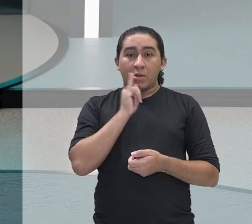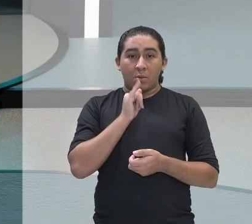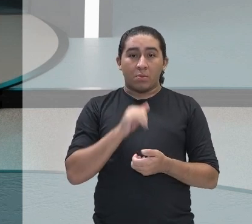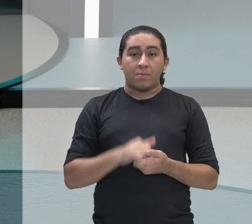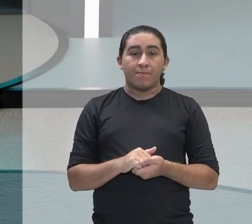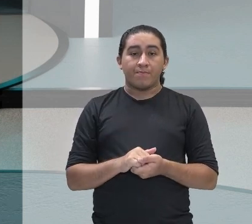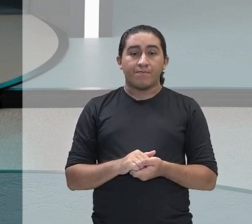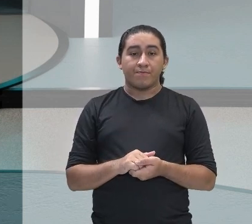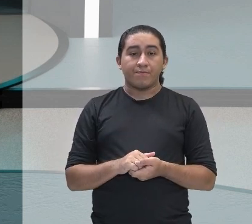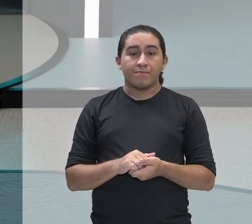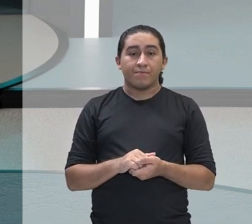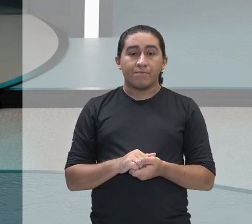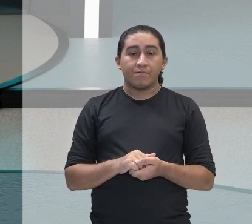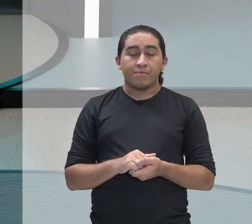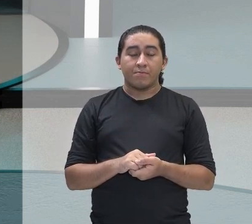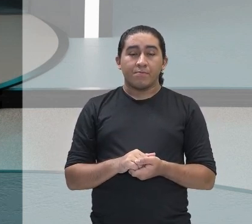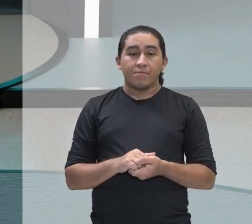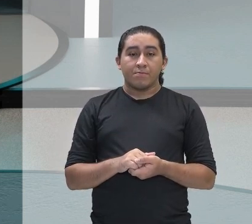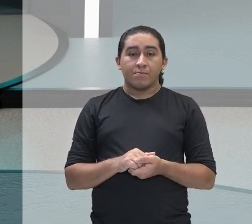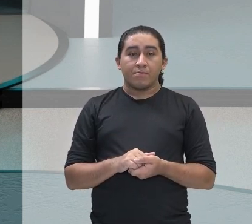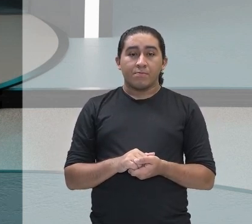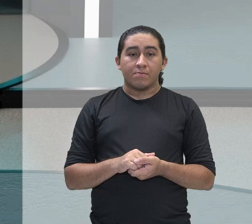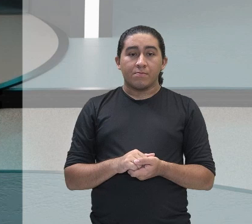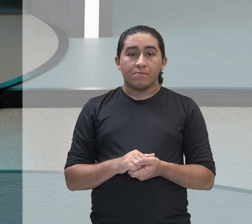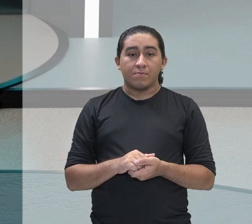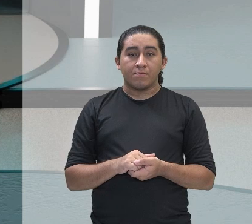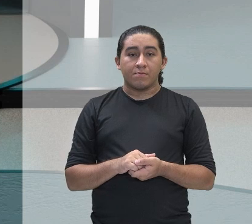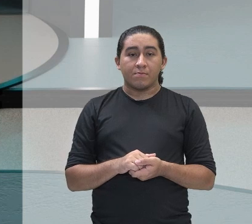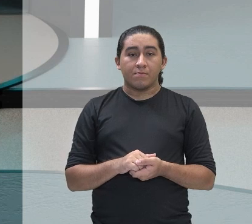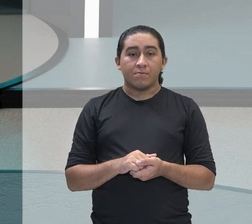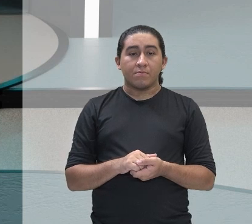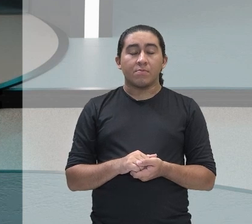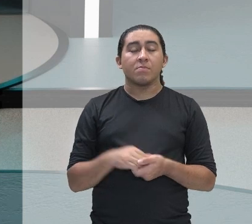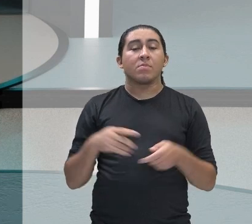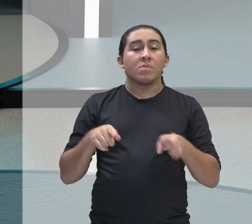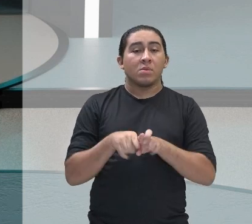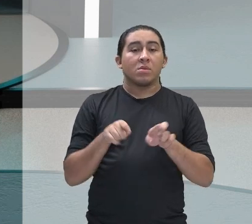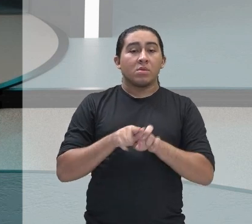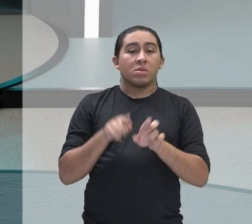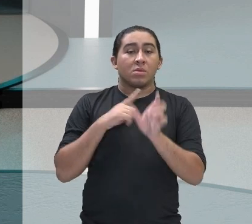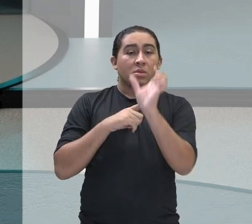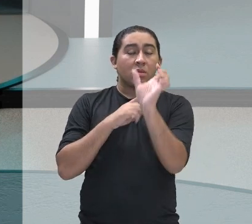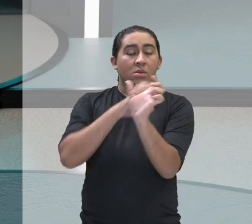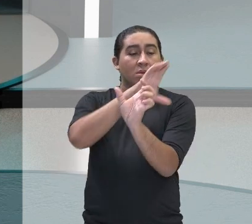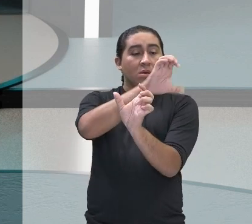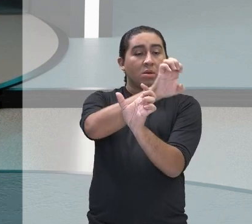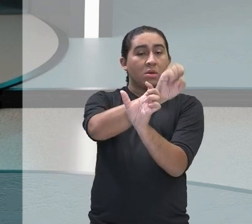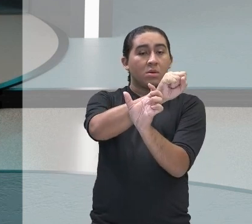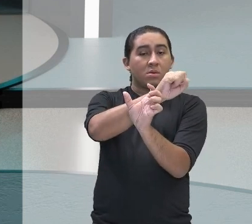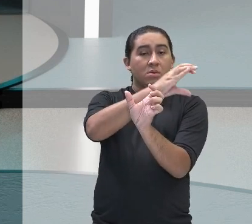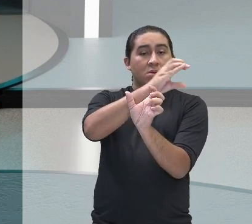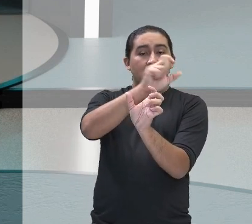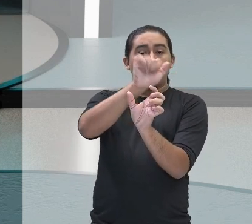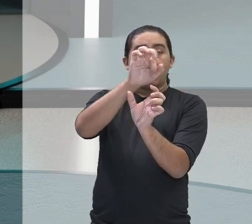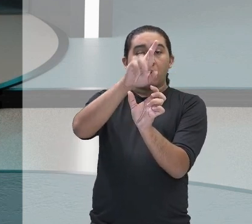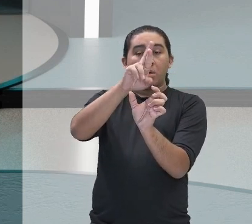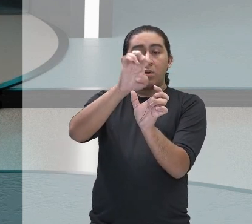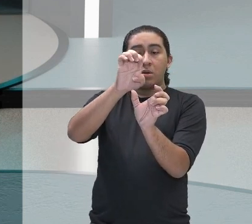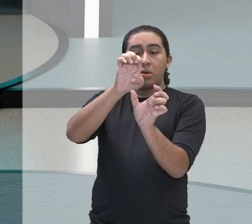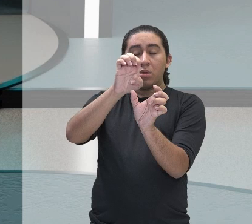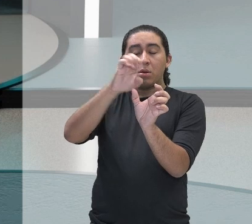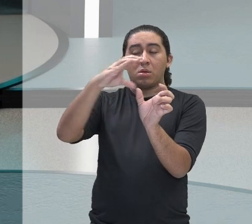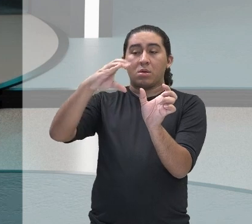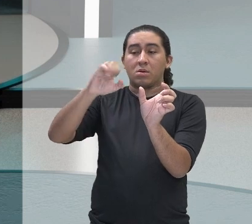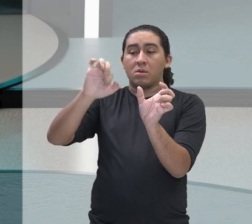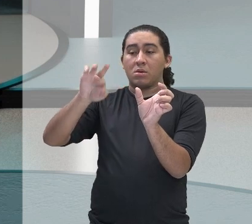o EC, que é o sufixo, vai existir a palavra esclar.